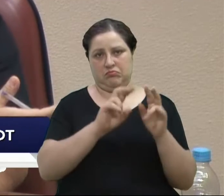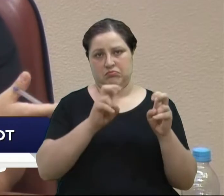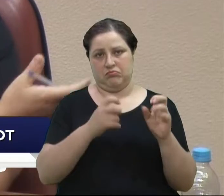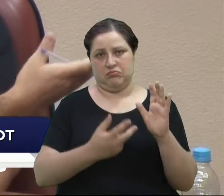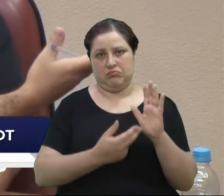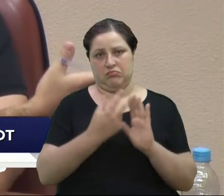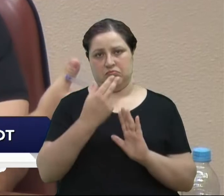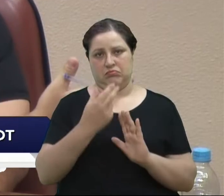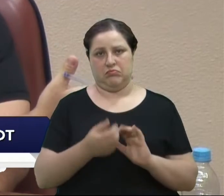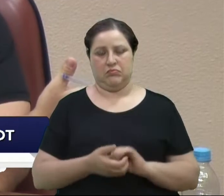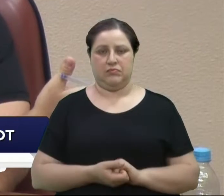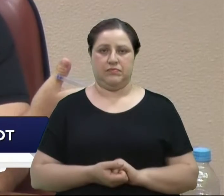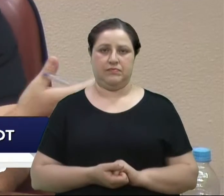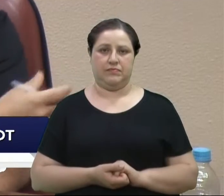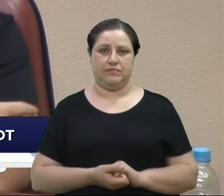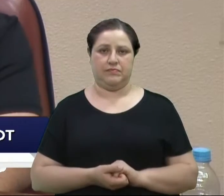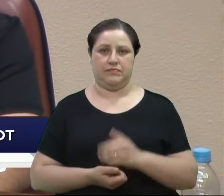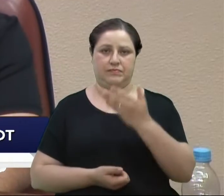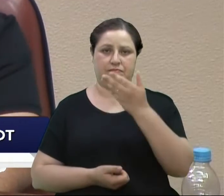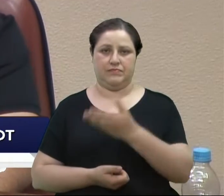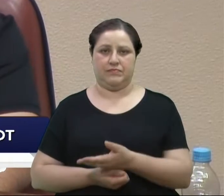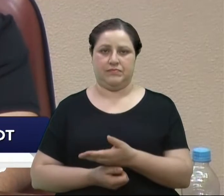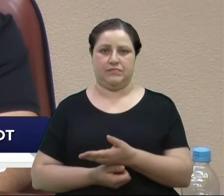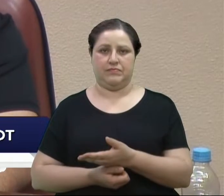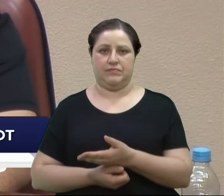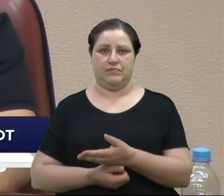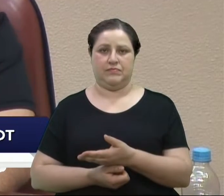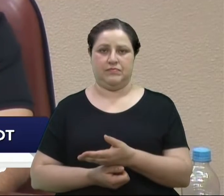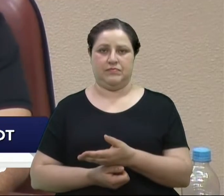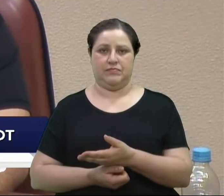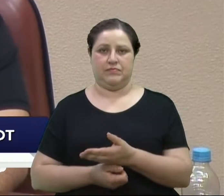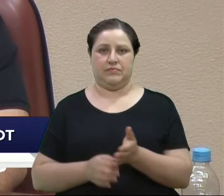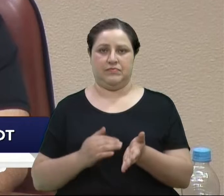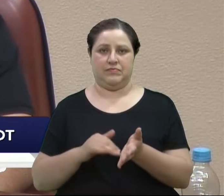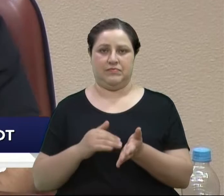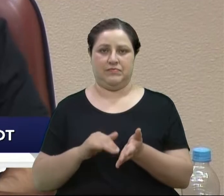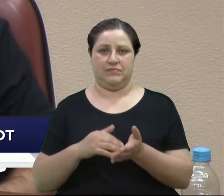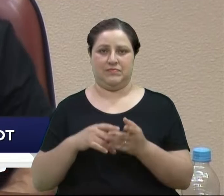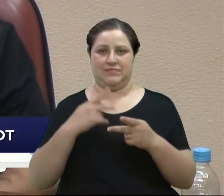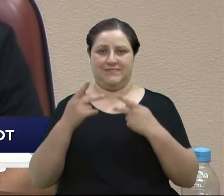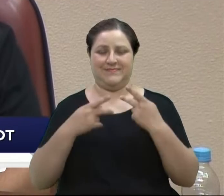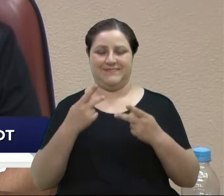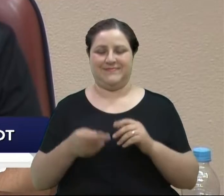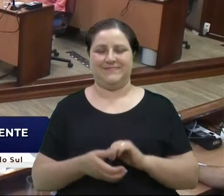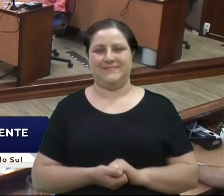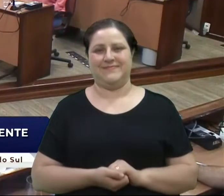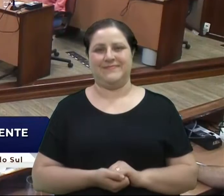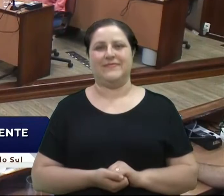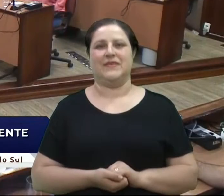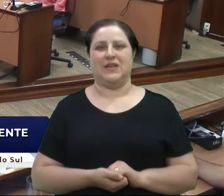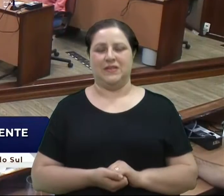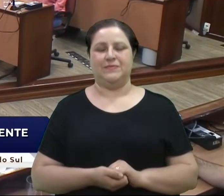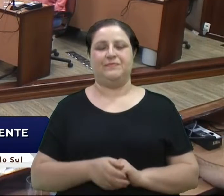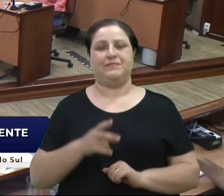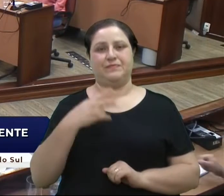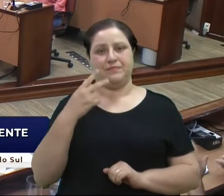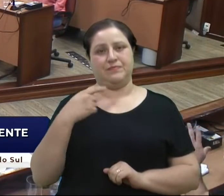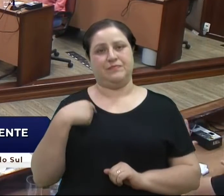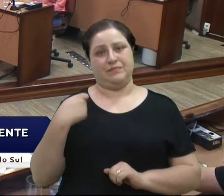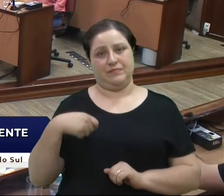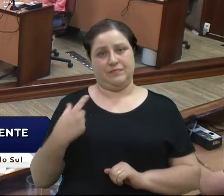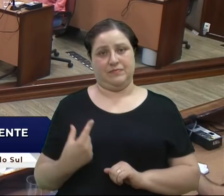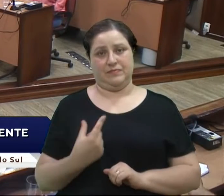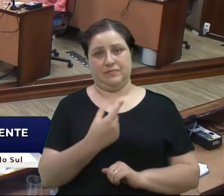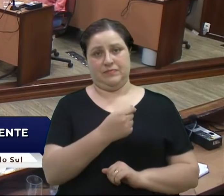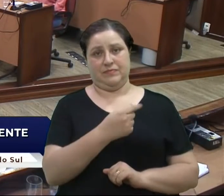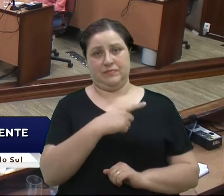Sua parte não, só fala, secretária. Vereadores, eu vou precisar me